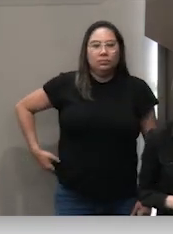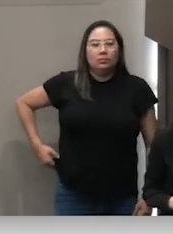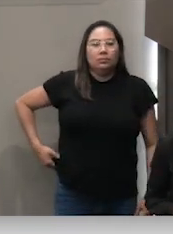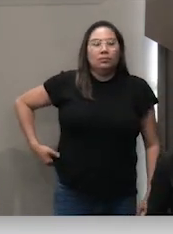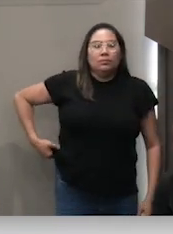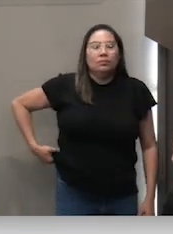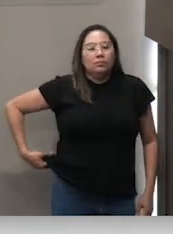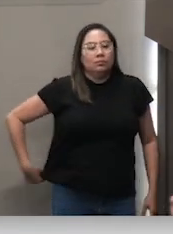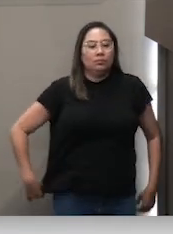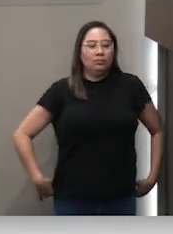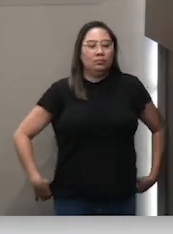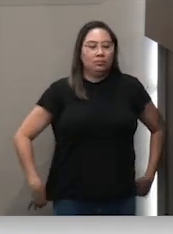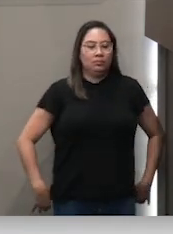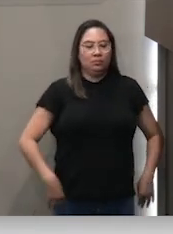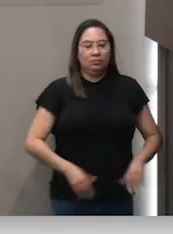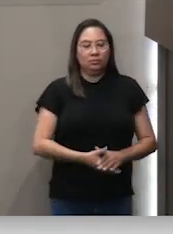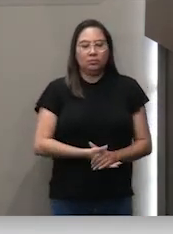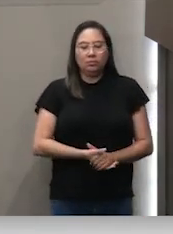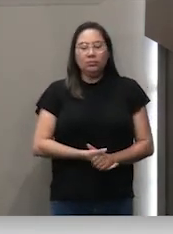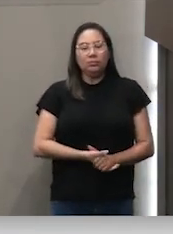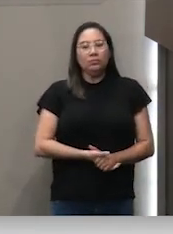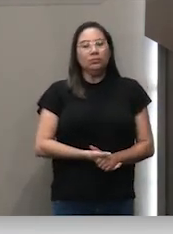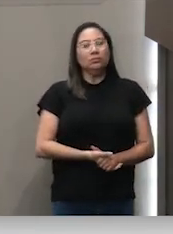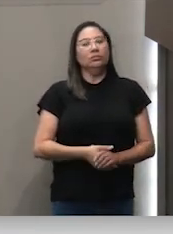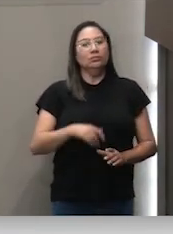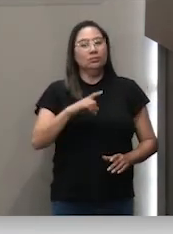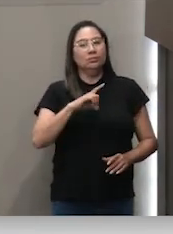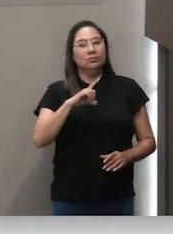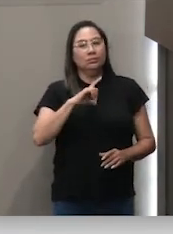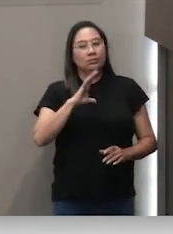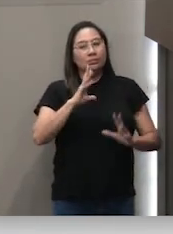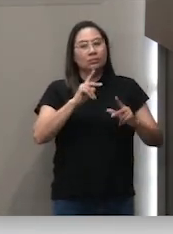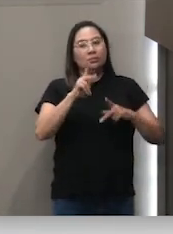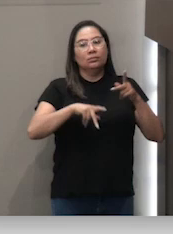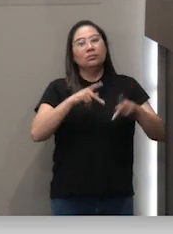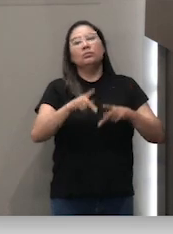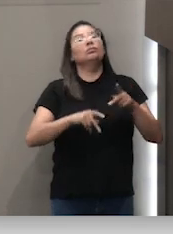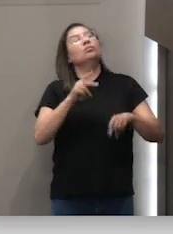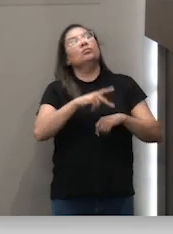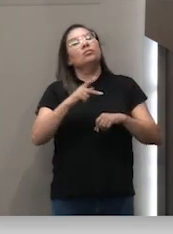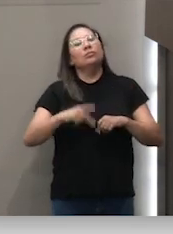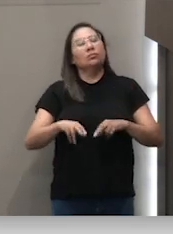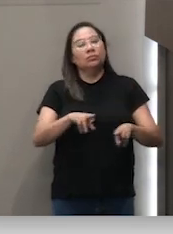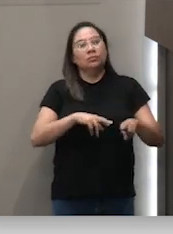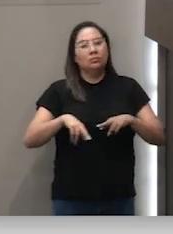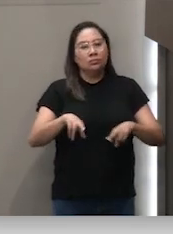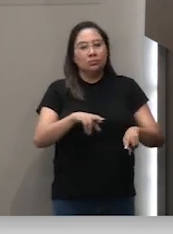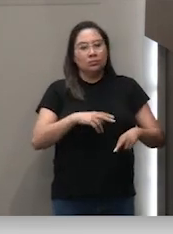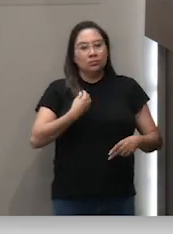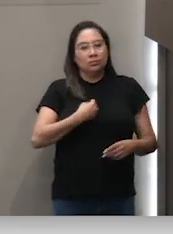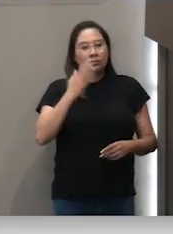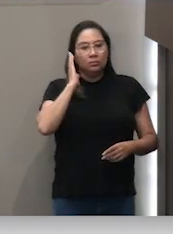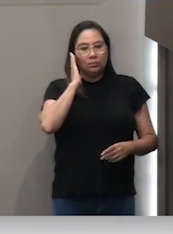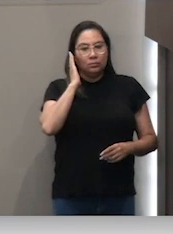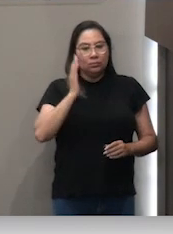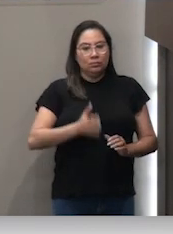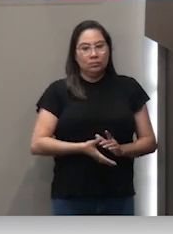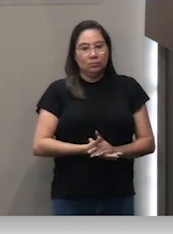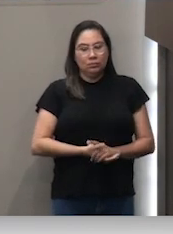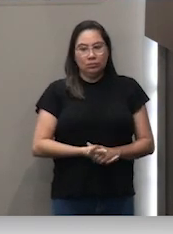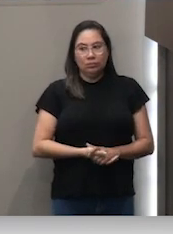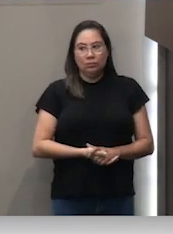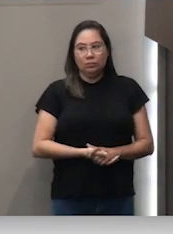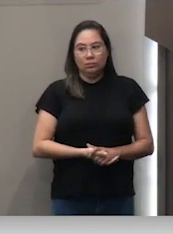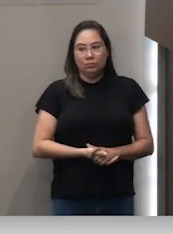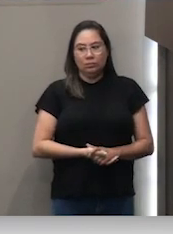é isso que toda a população de Passo Fundo e região está sabendo.